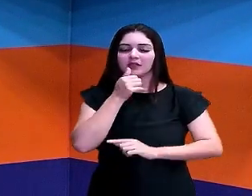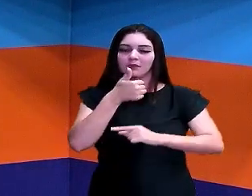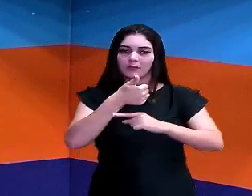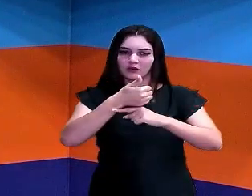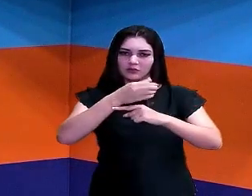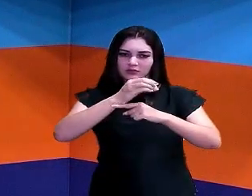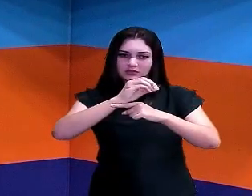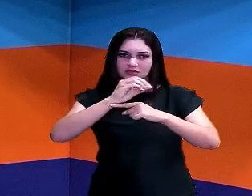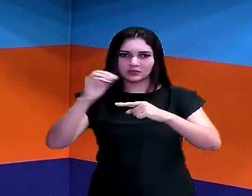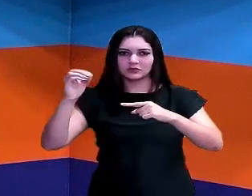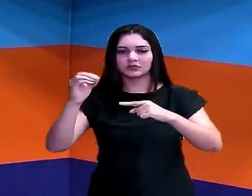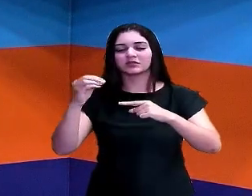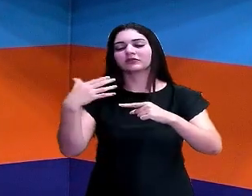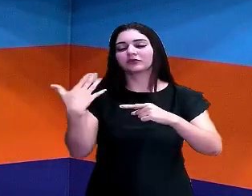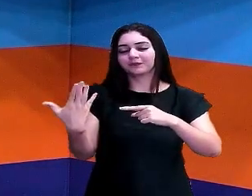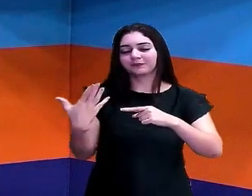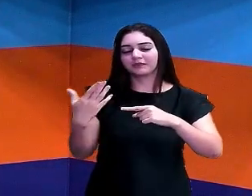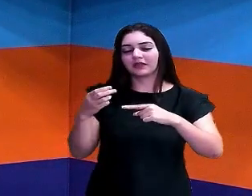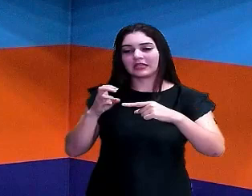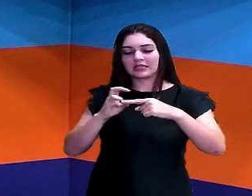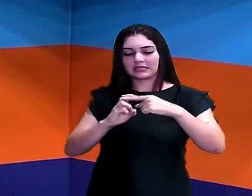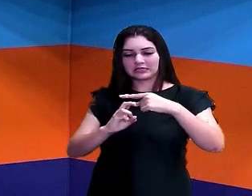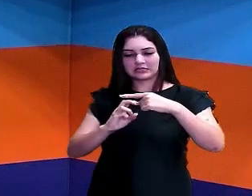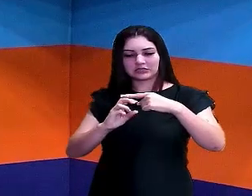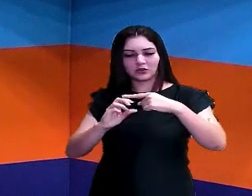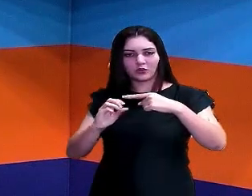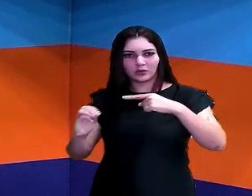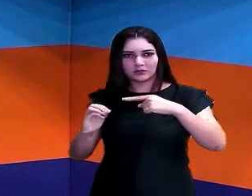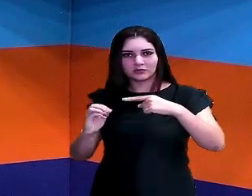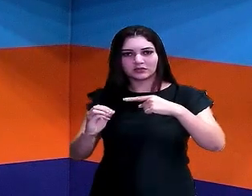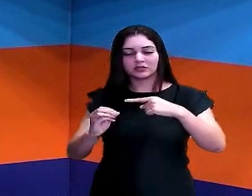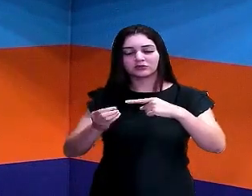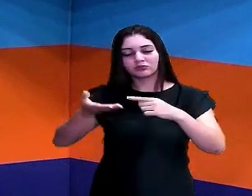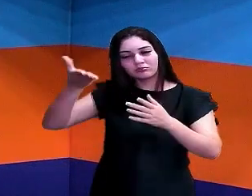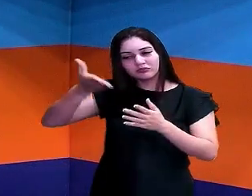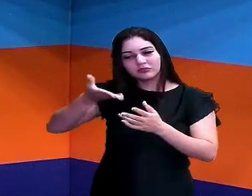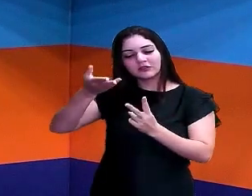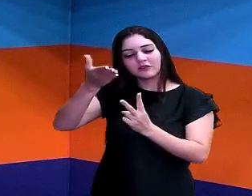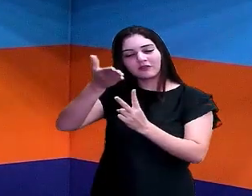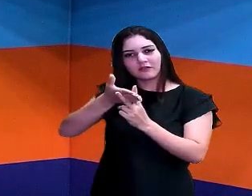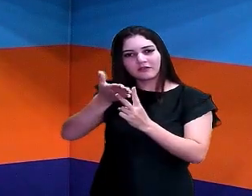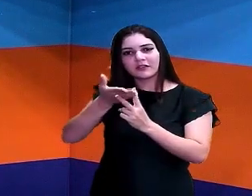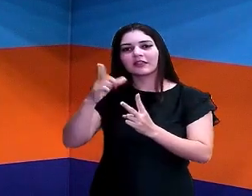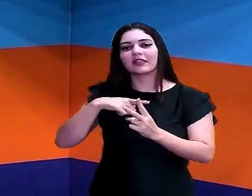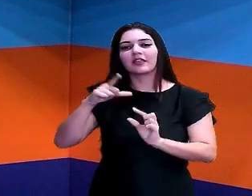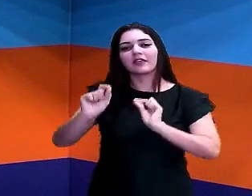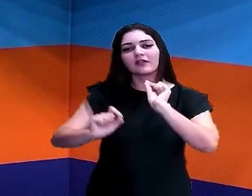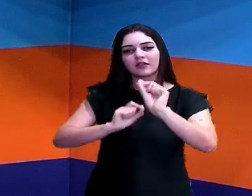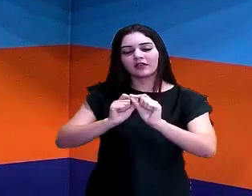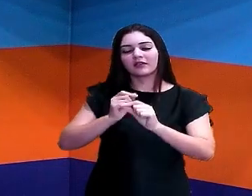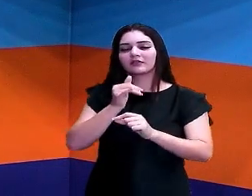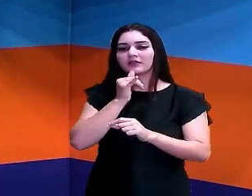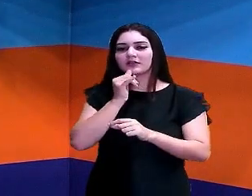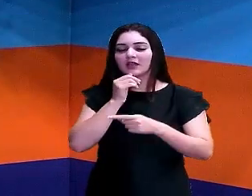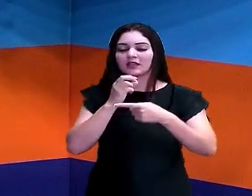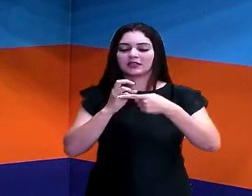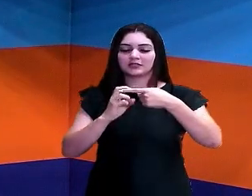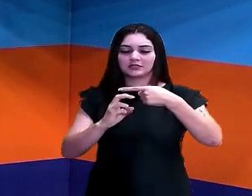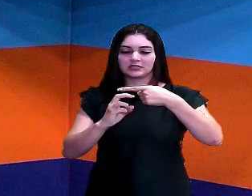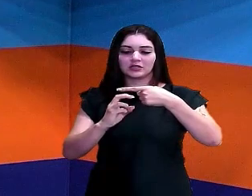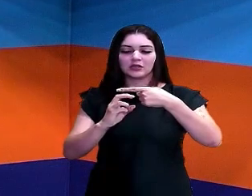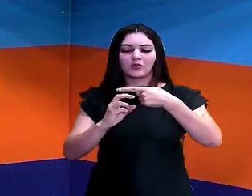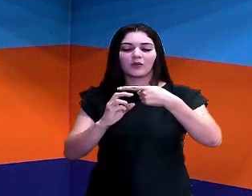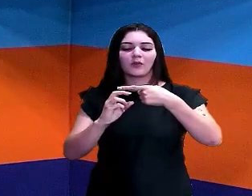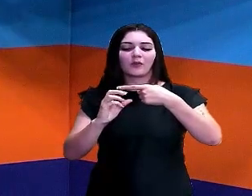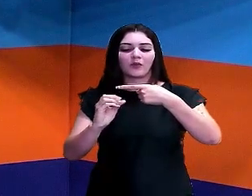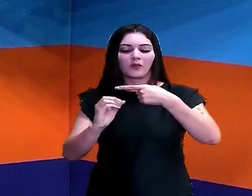esse inteiro e os 50% uma parte desse inteiro, então eu tenho o quê? 50% igual a 50 sobre